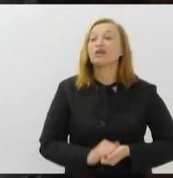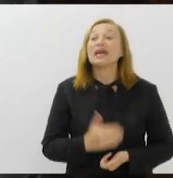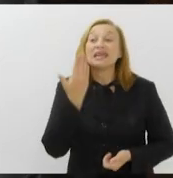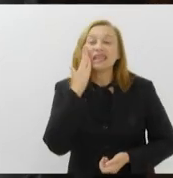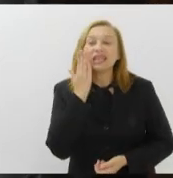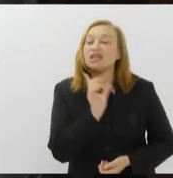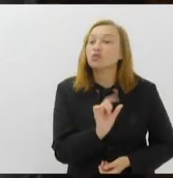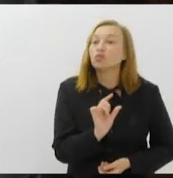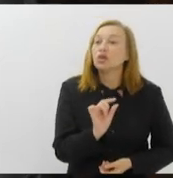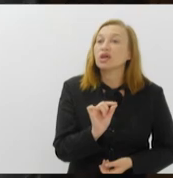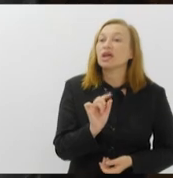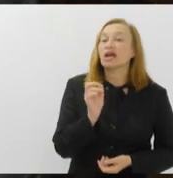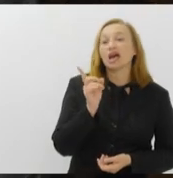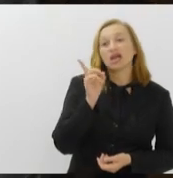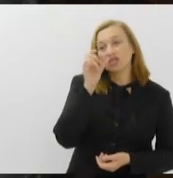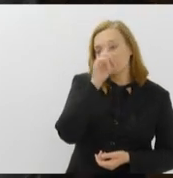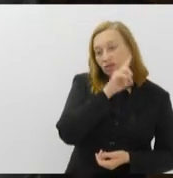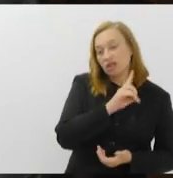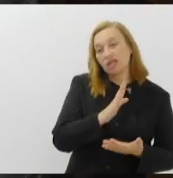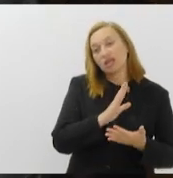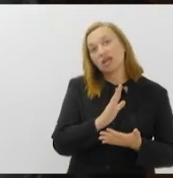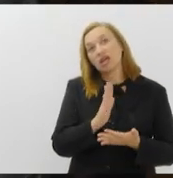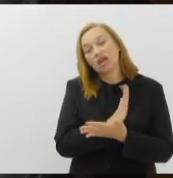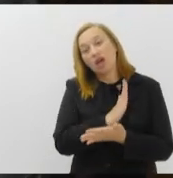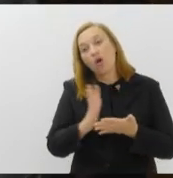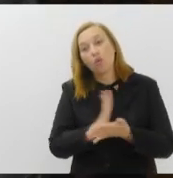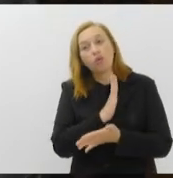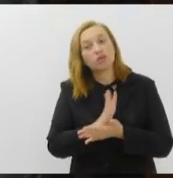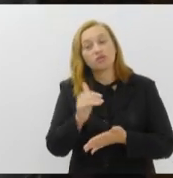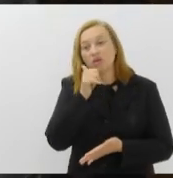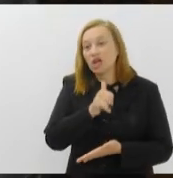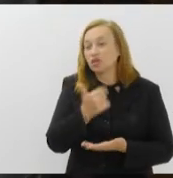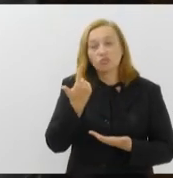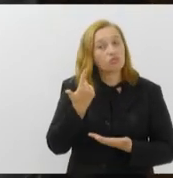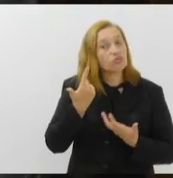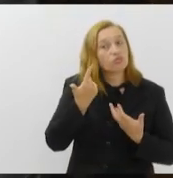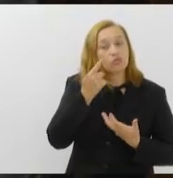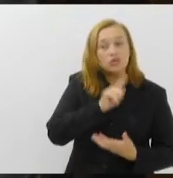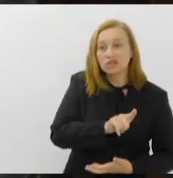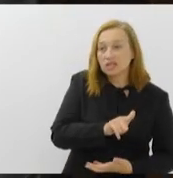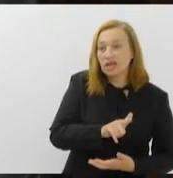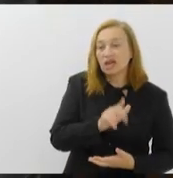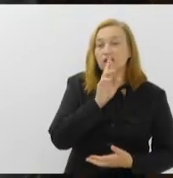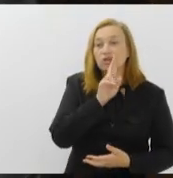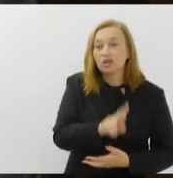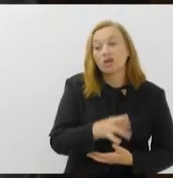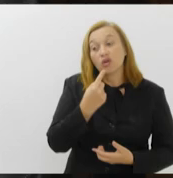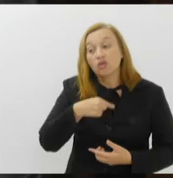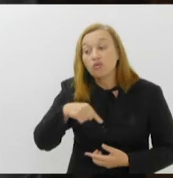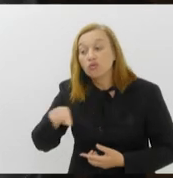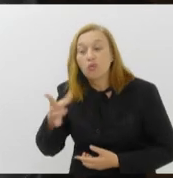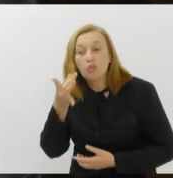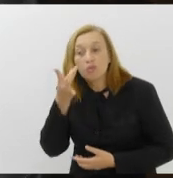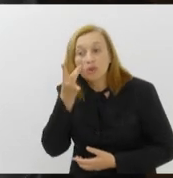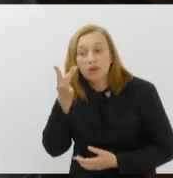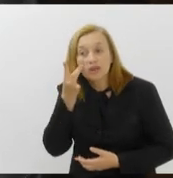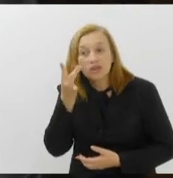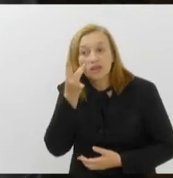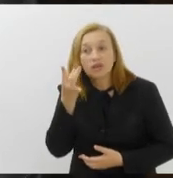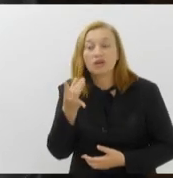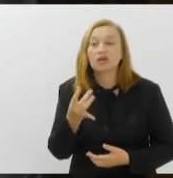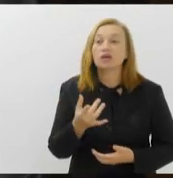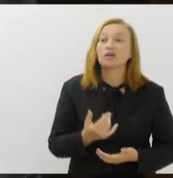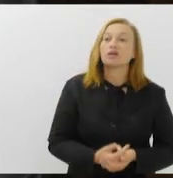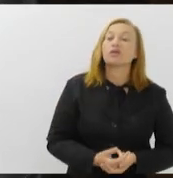entendendo as deficiências que nem todas as mulheres poderiam respondê-lo. Nós fomos a campo, então nós fomos a Brejal, que é o